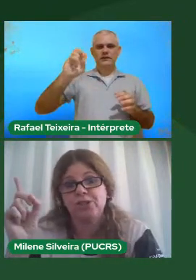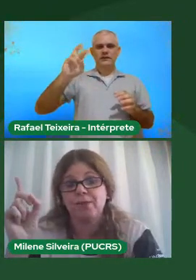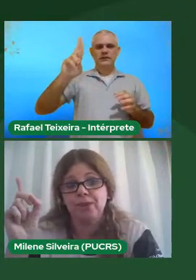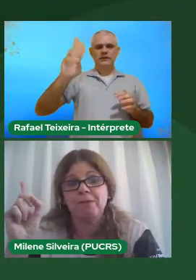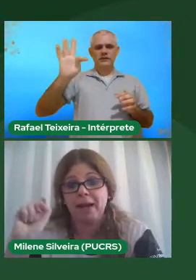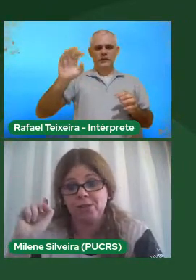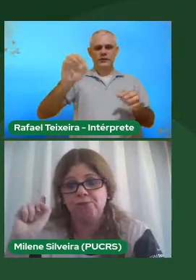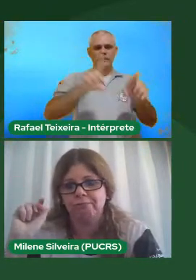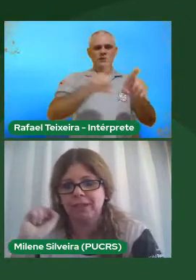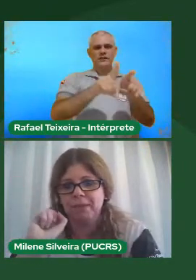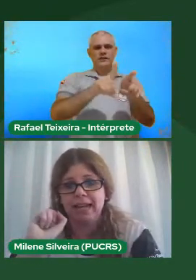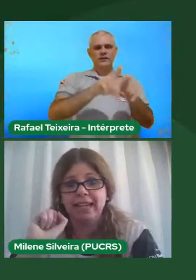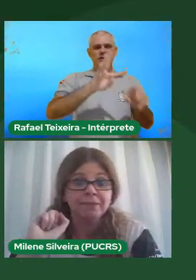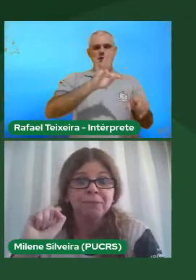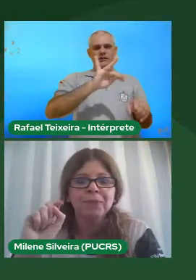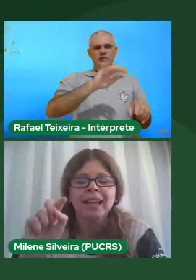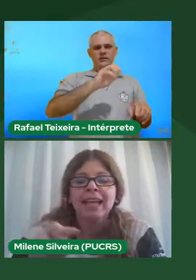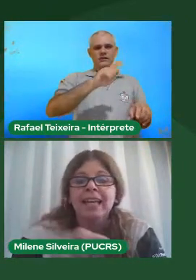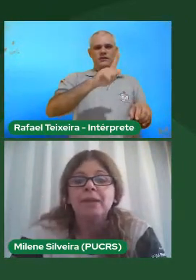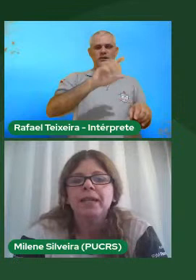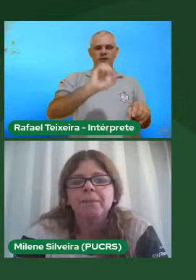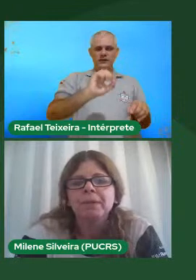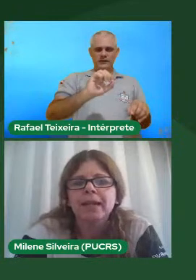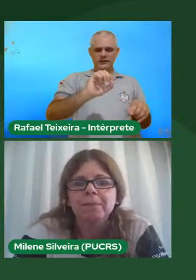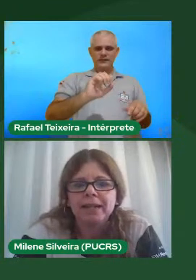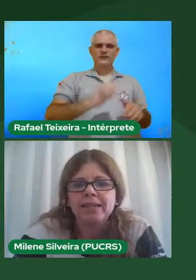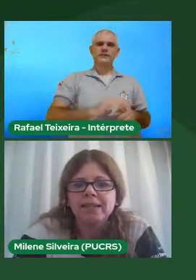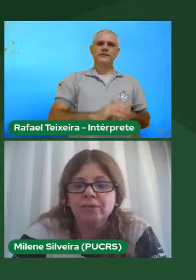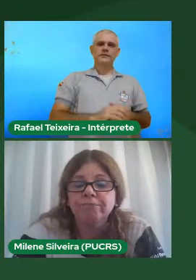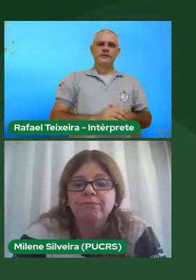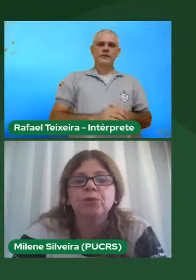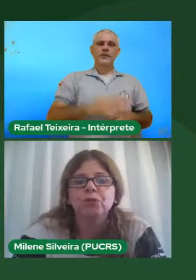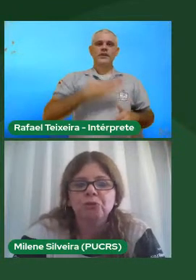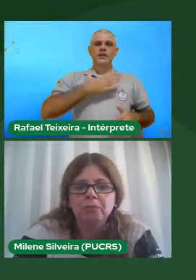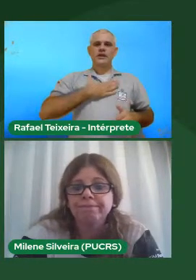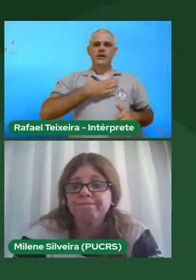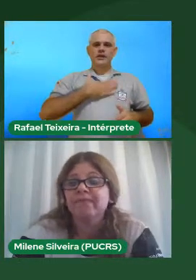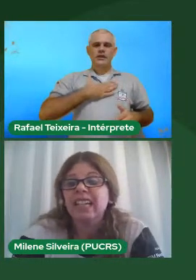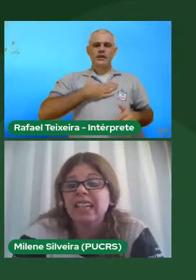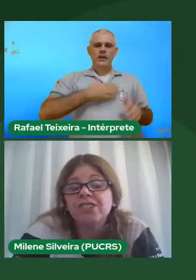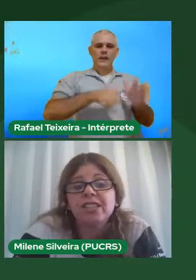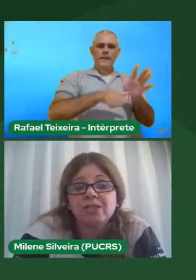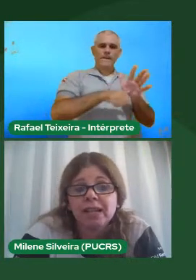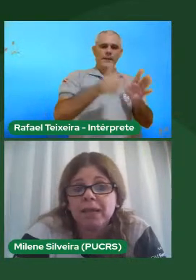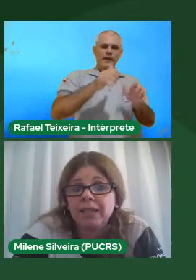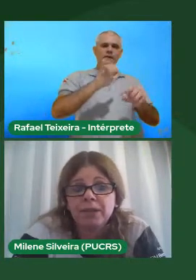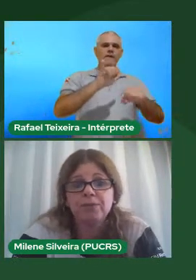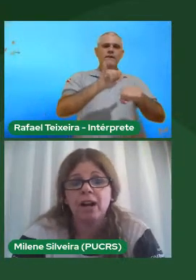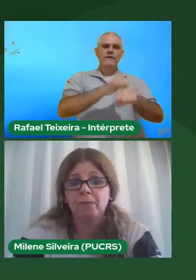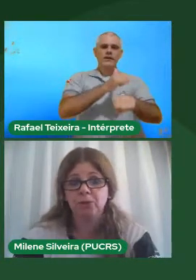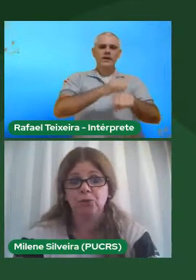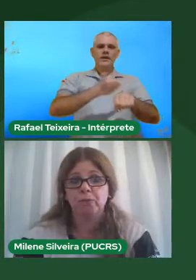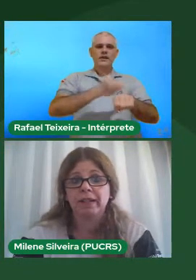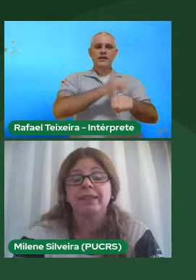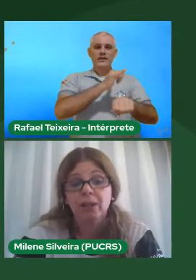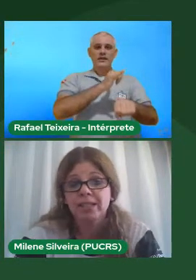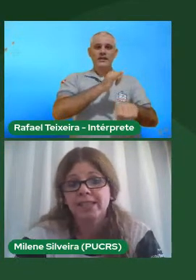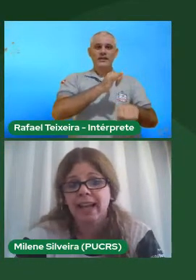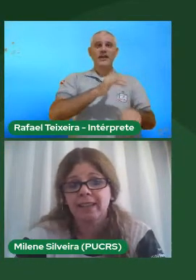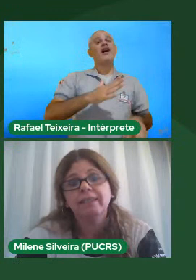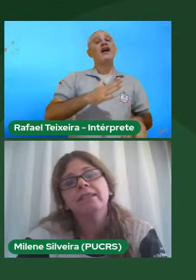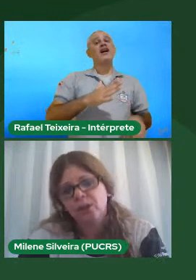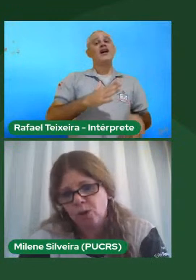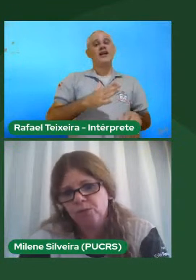Maia já veio em mais de um também. E minha primeira aparição no YouTube, antes de eu saber que eu ia virar uma youtuber